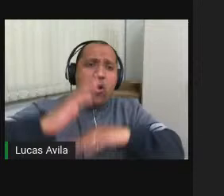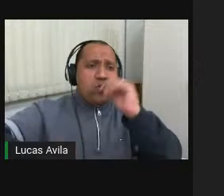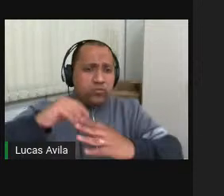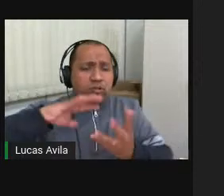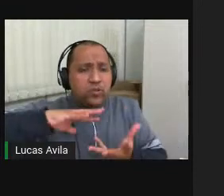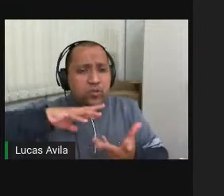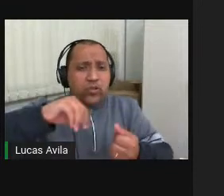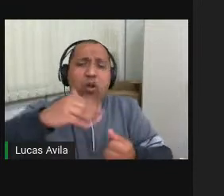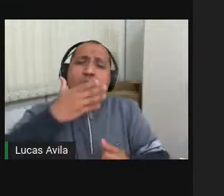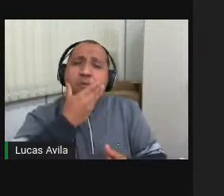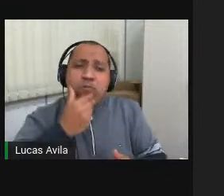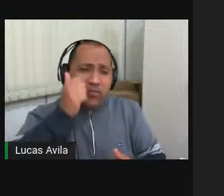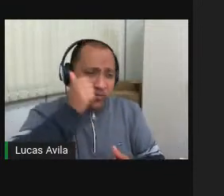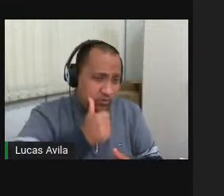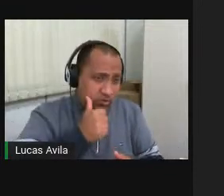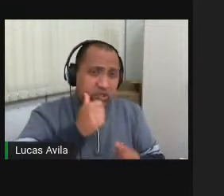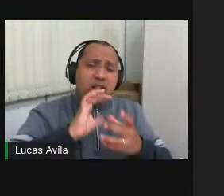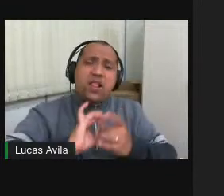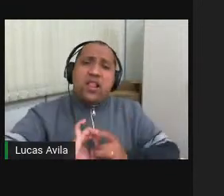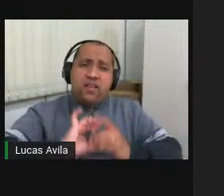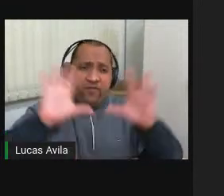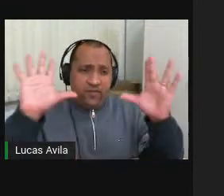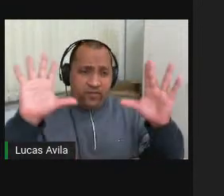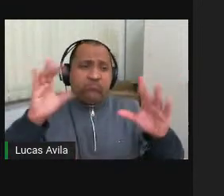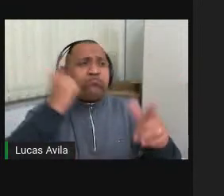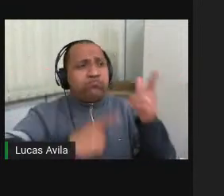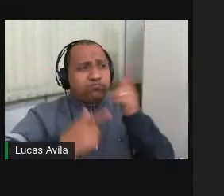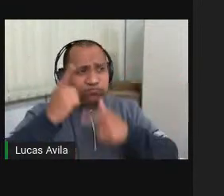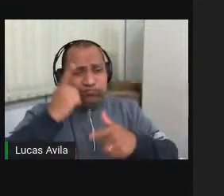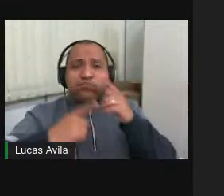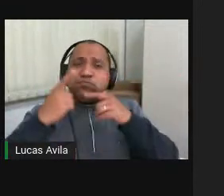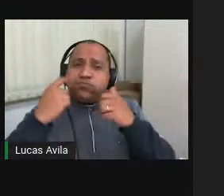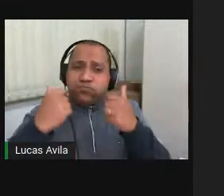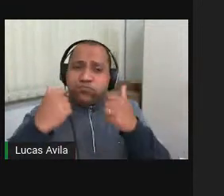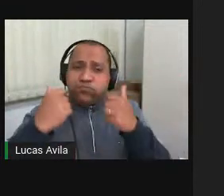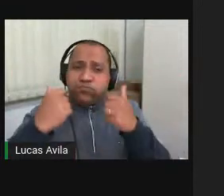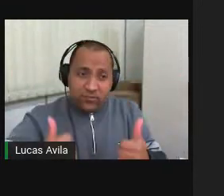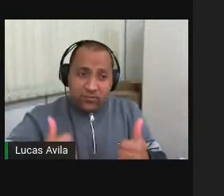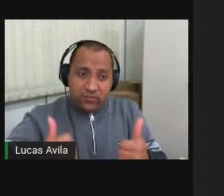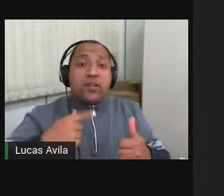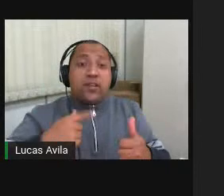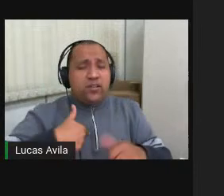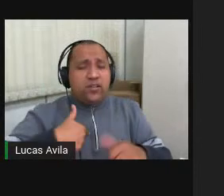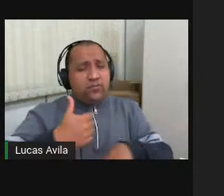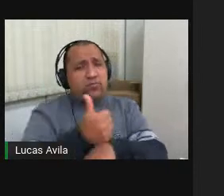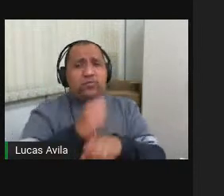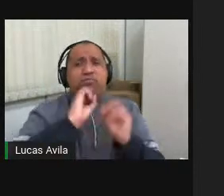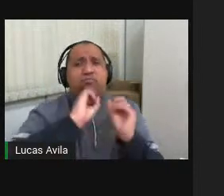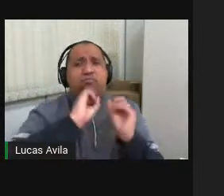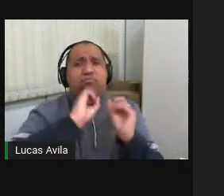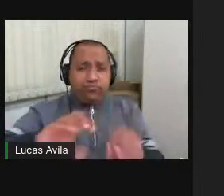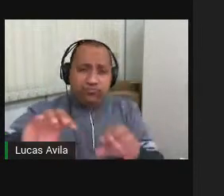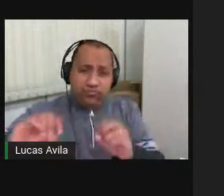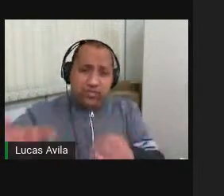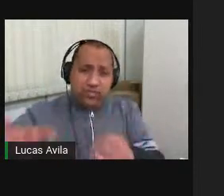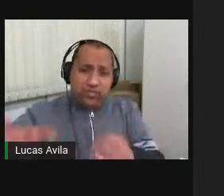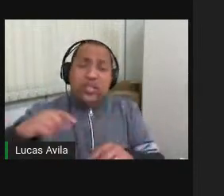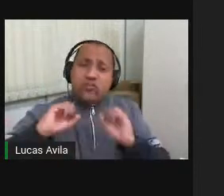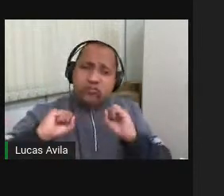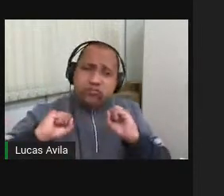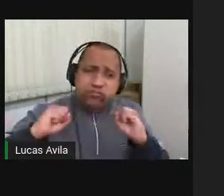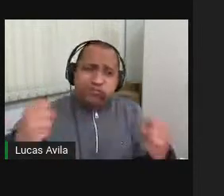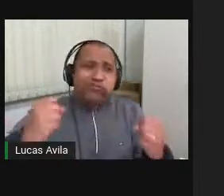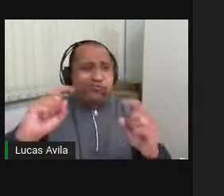homens e mulheres sejam livres e realizados. Na profissão de educadora, procurarei enfrentar os desafios